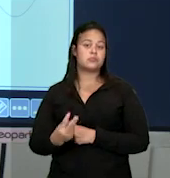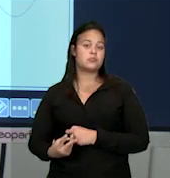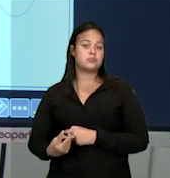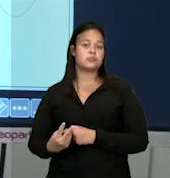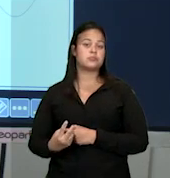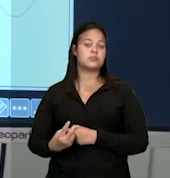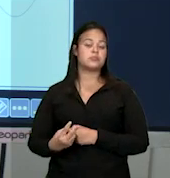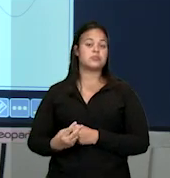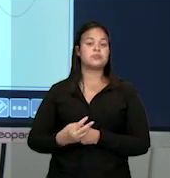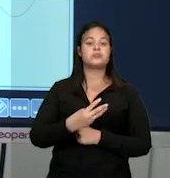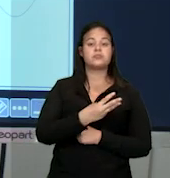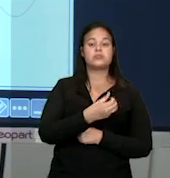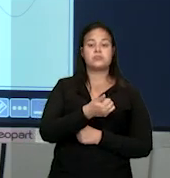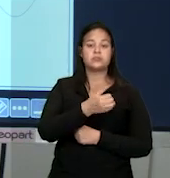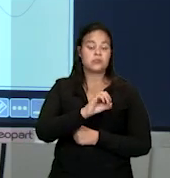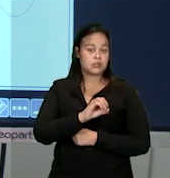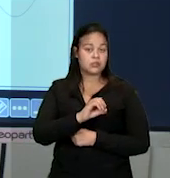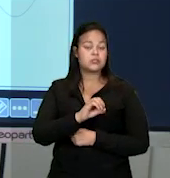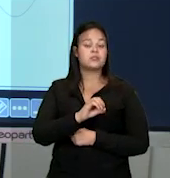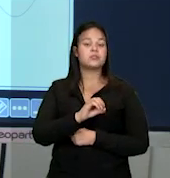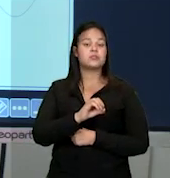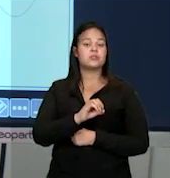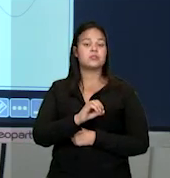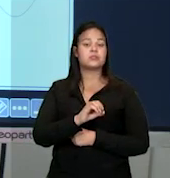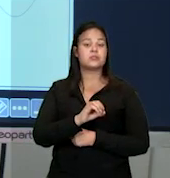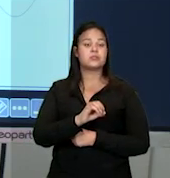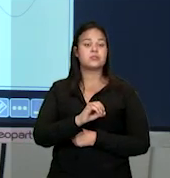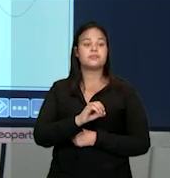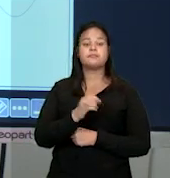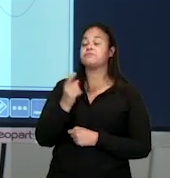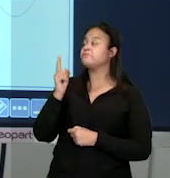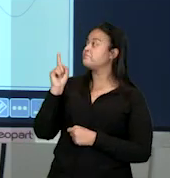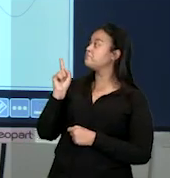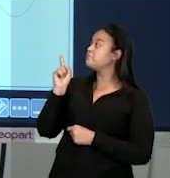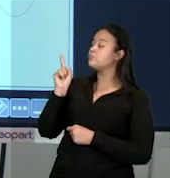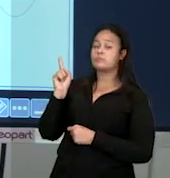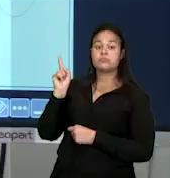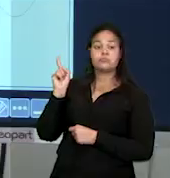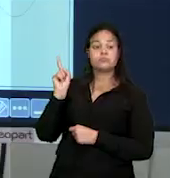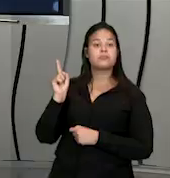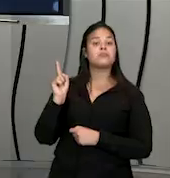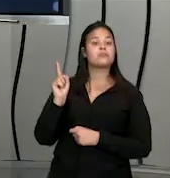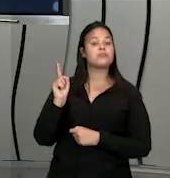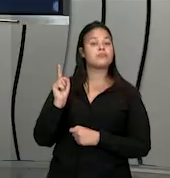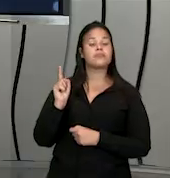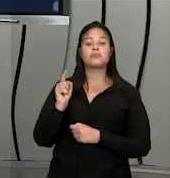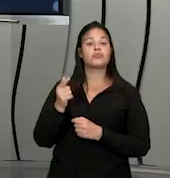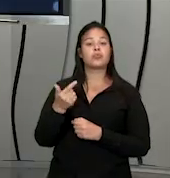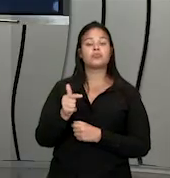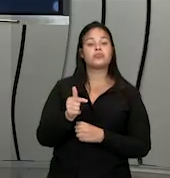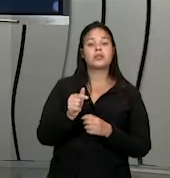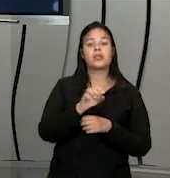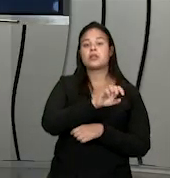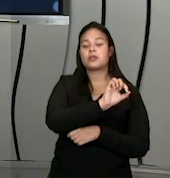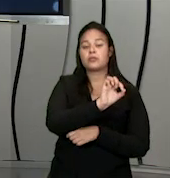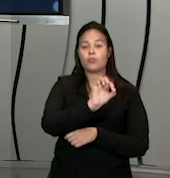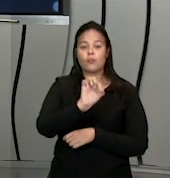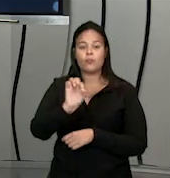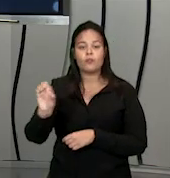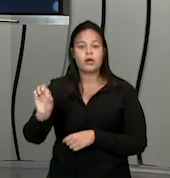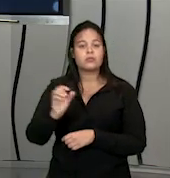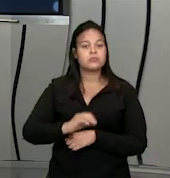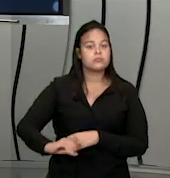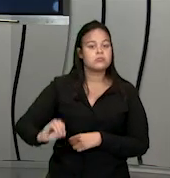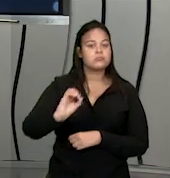2. E o 360? 360 está aqui no canto aqui, então também não está na linha, então é